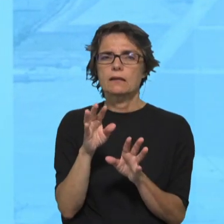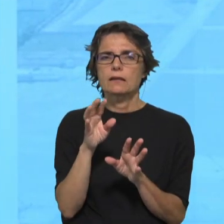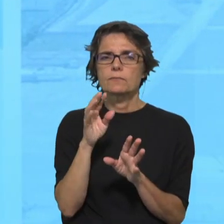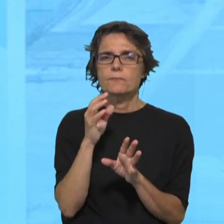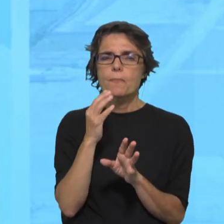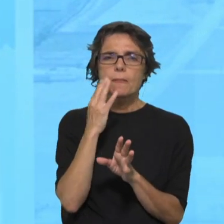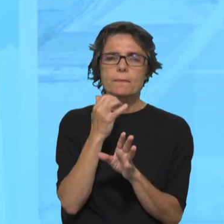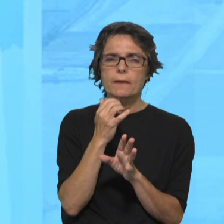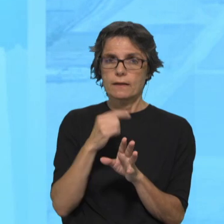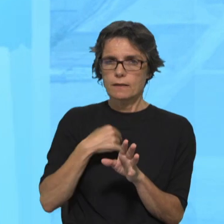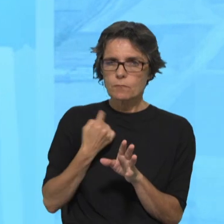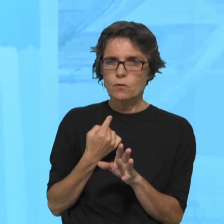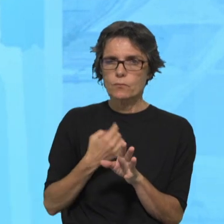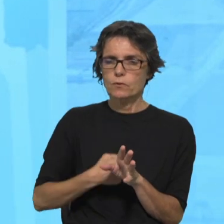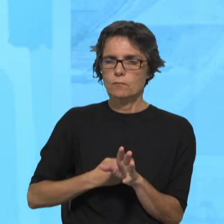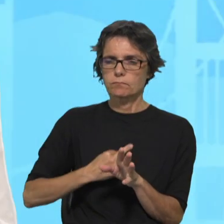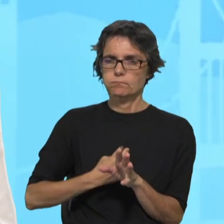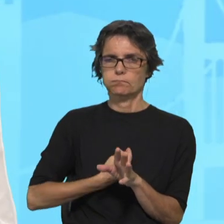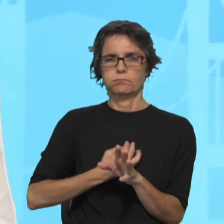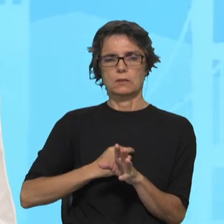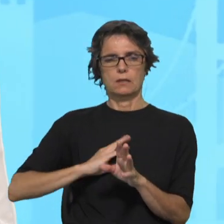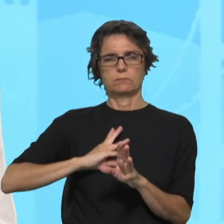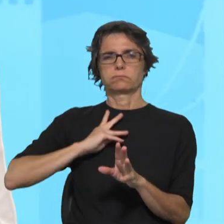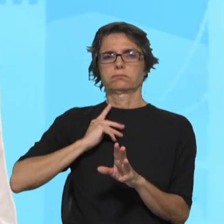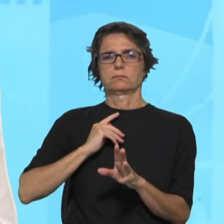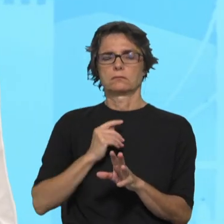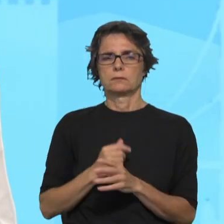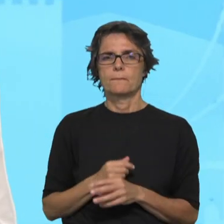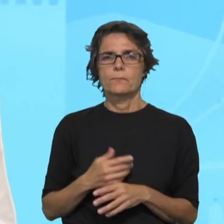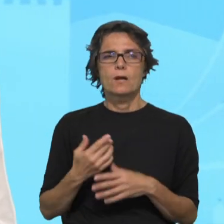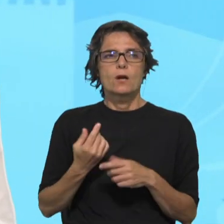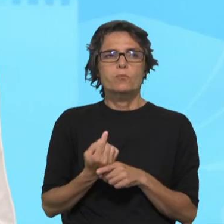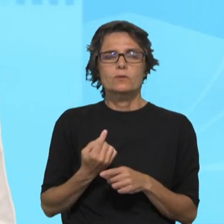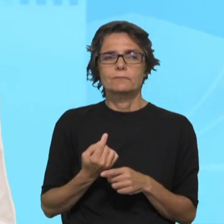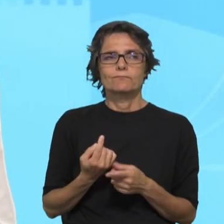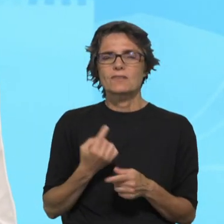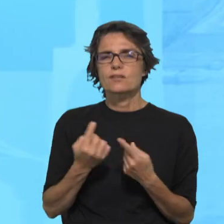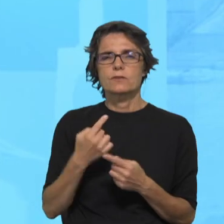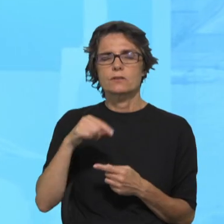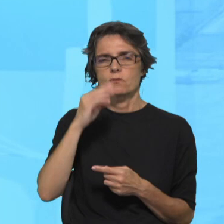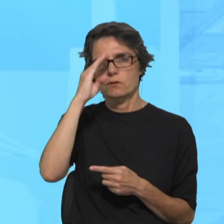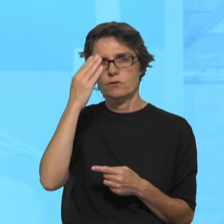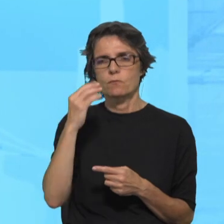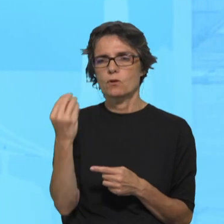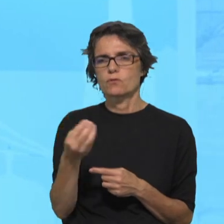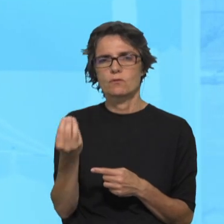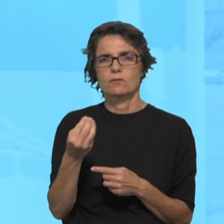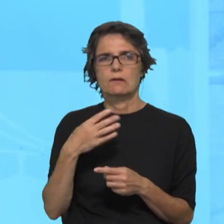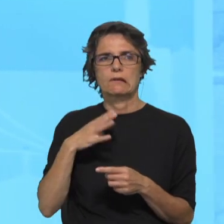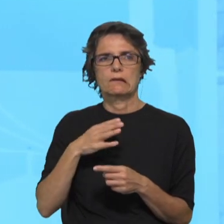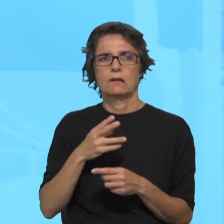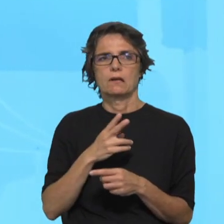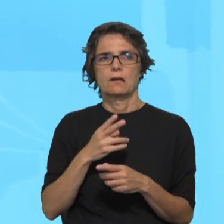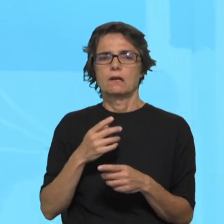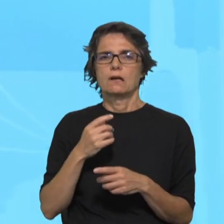a ocasião deles próprios crescerem. Muitas vezes pensa-se em categorias de que o jovem quer terminar o seu curso, ter o